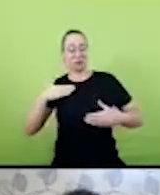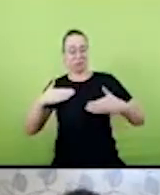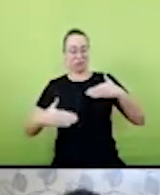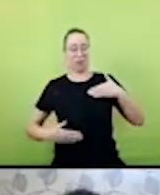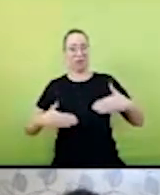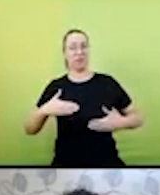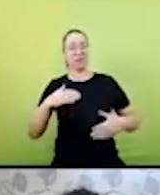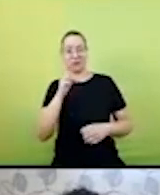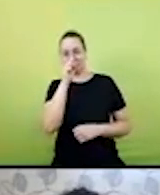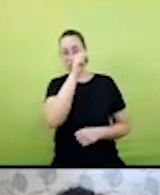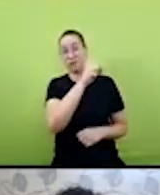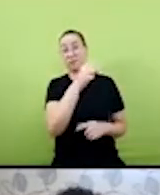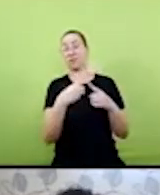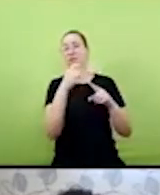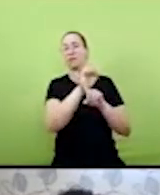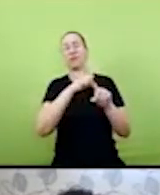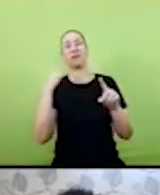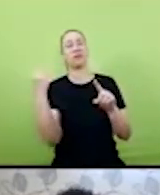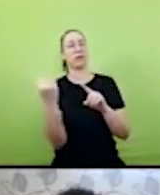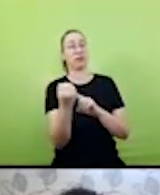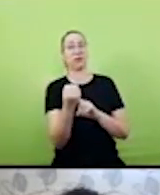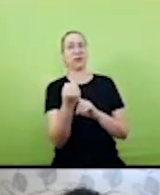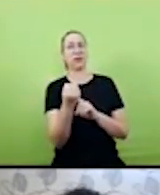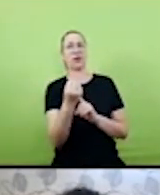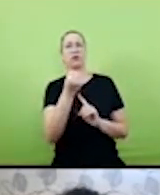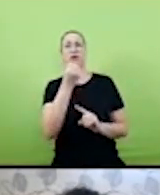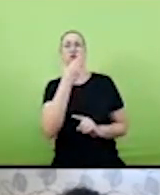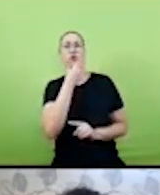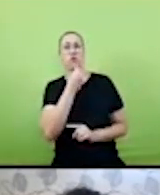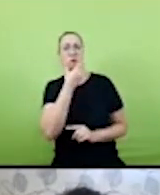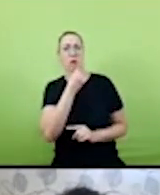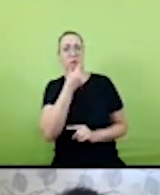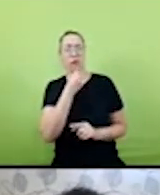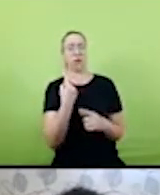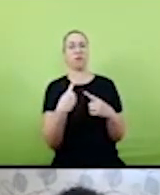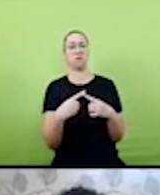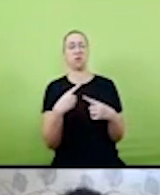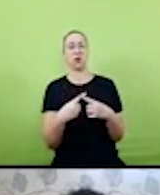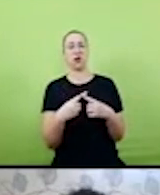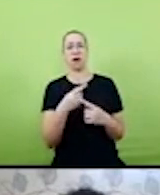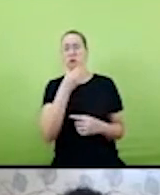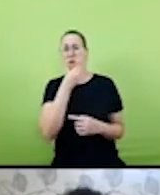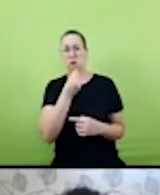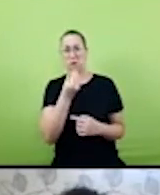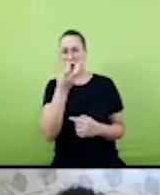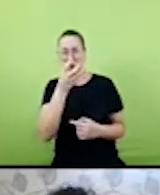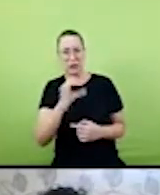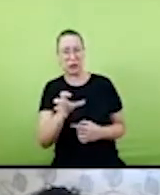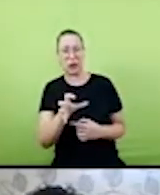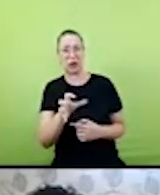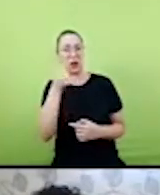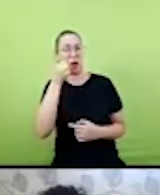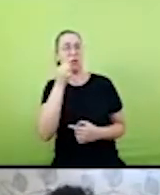a sociedade machista, patriarcal, não aceita o poder de decisão, a escolha da mulher. Quando ela diz,